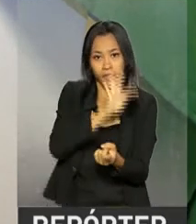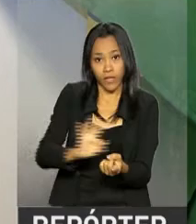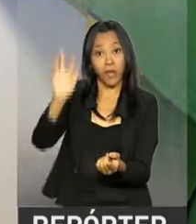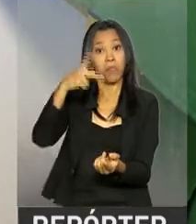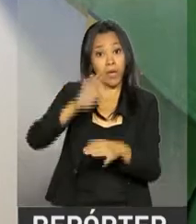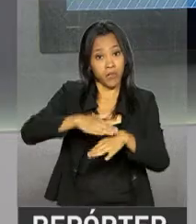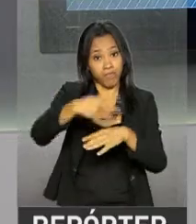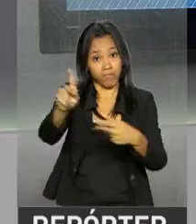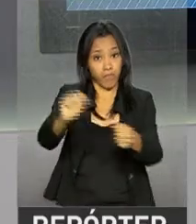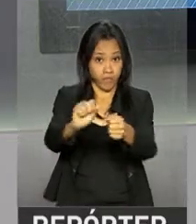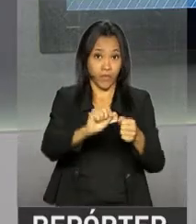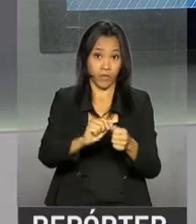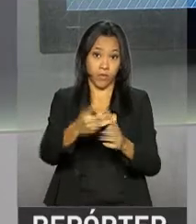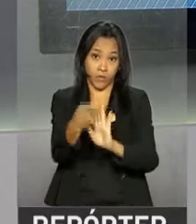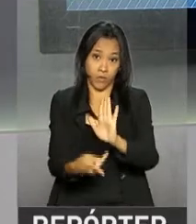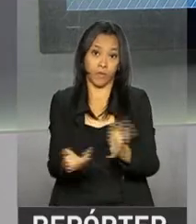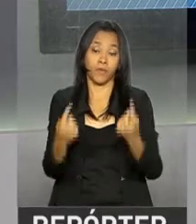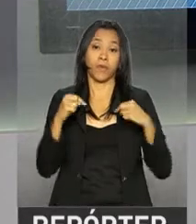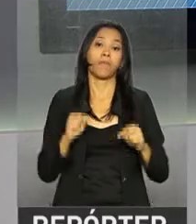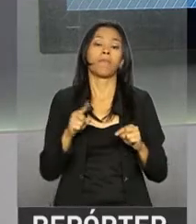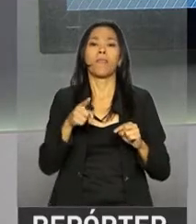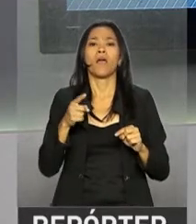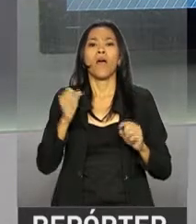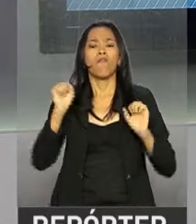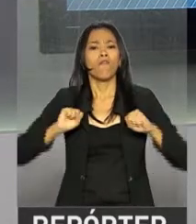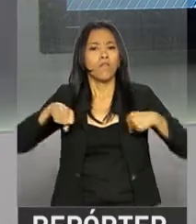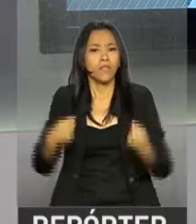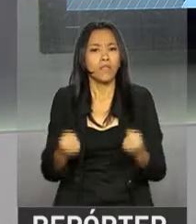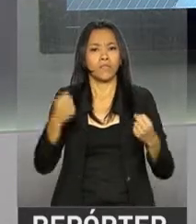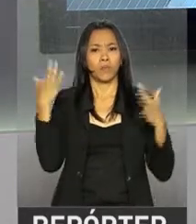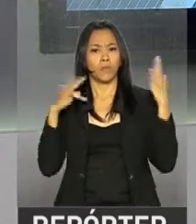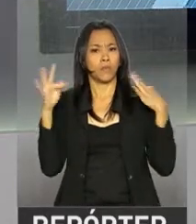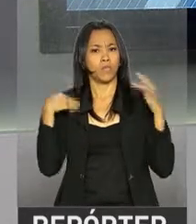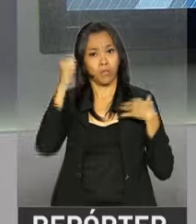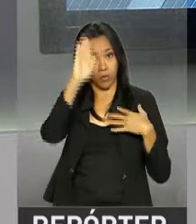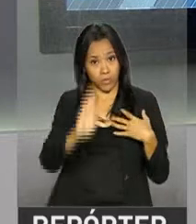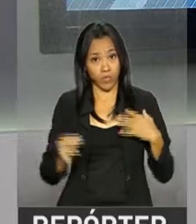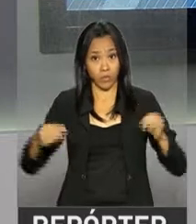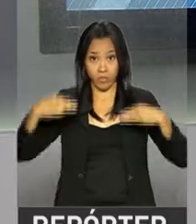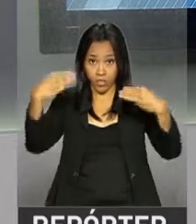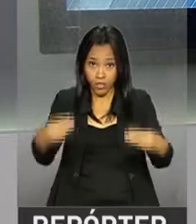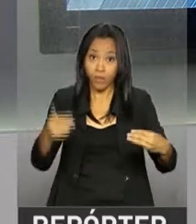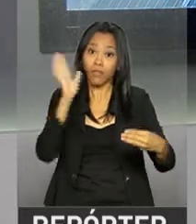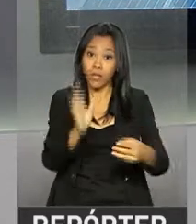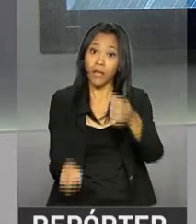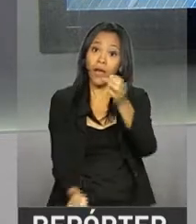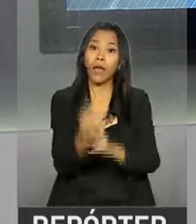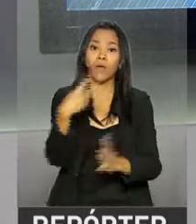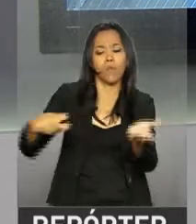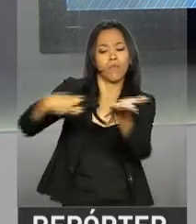desse convênio para fortalecer o turismo brasileiro o ministério das relações exteriores está implantando o visto eletrônico